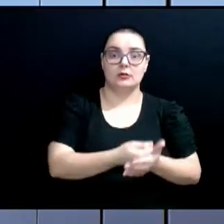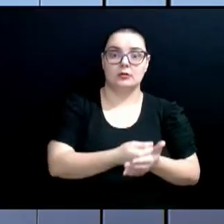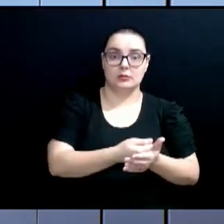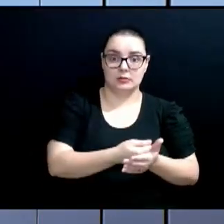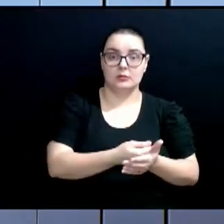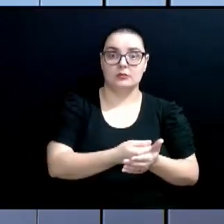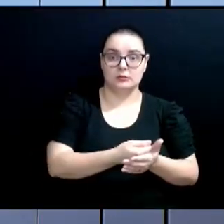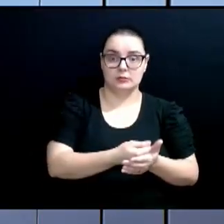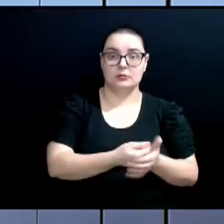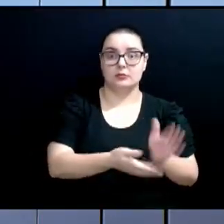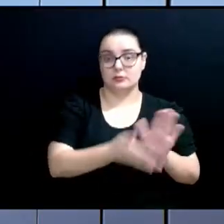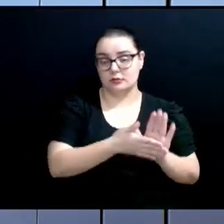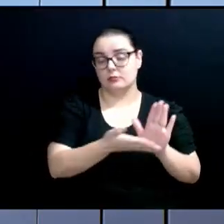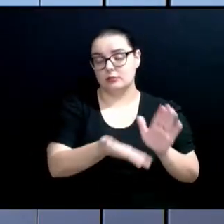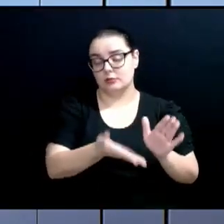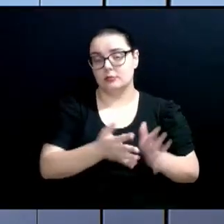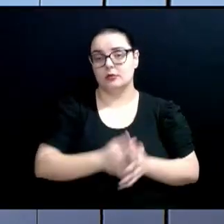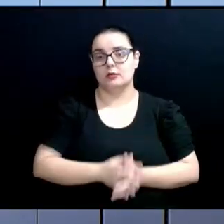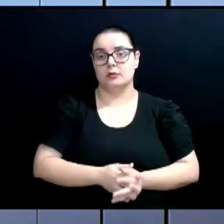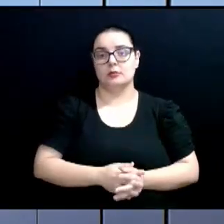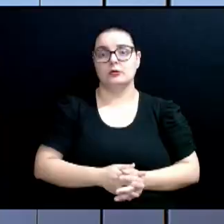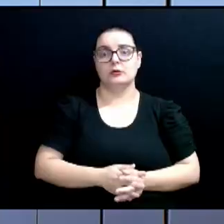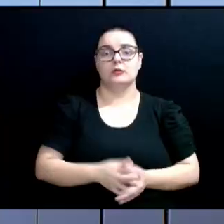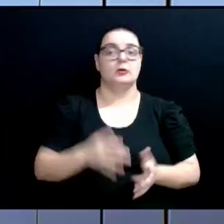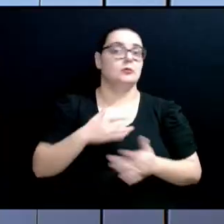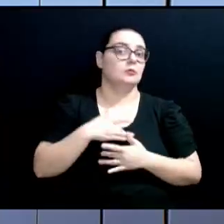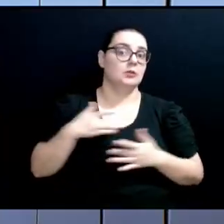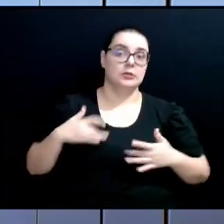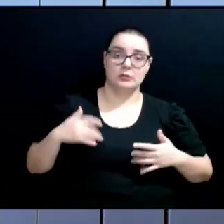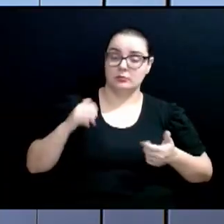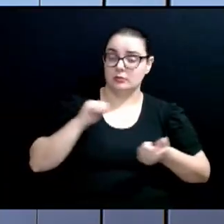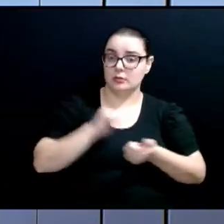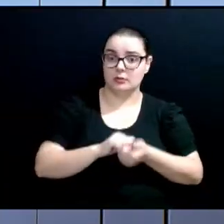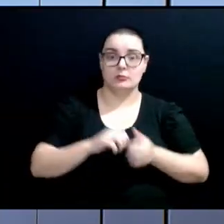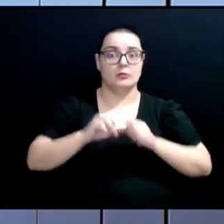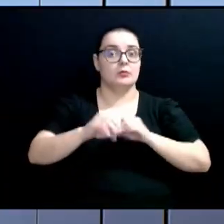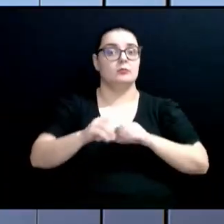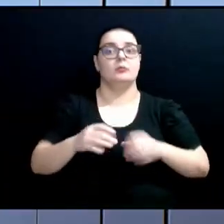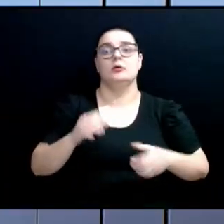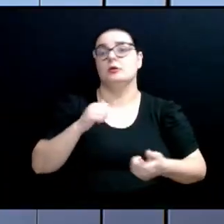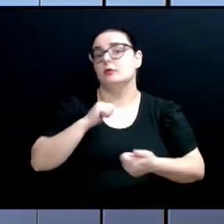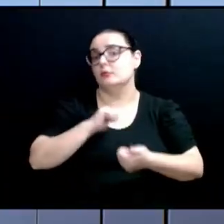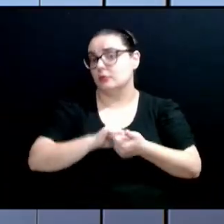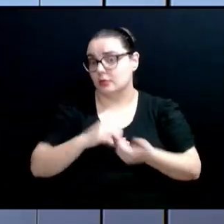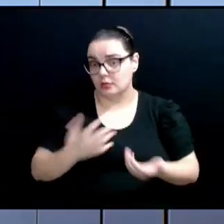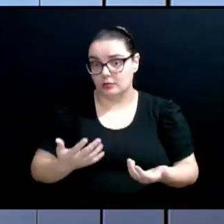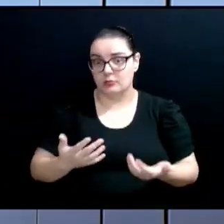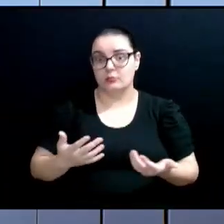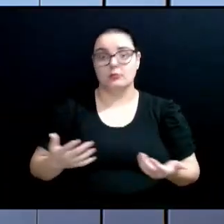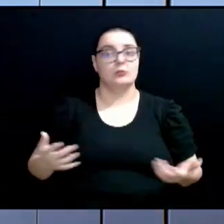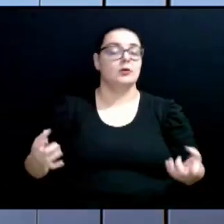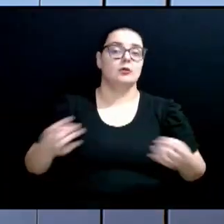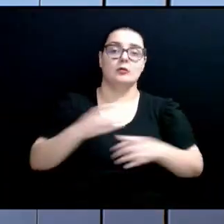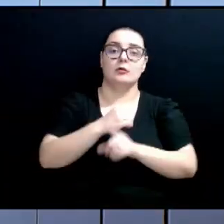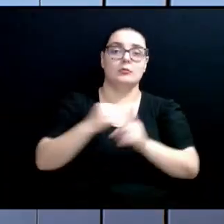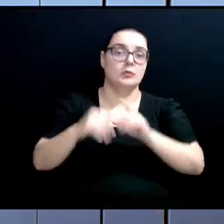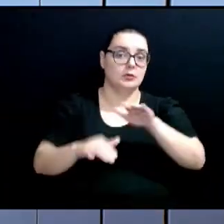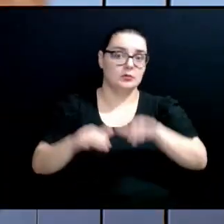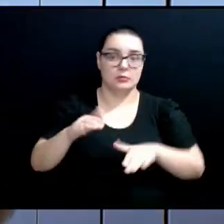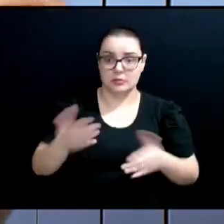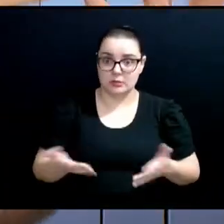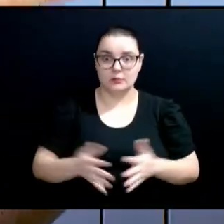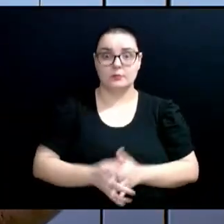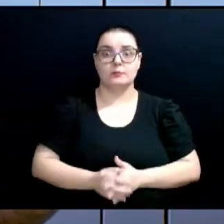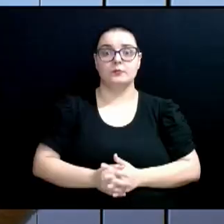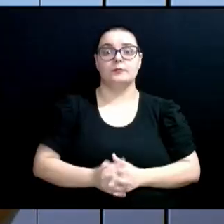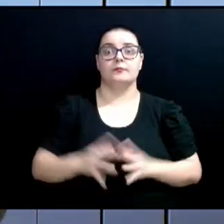propõe, a uma saúde de qualidade, a uma educação de qualidade, a um combate à desigualdade social, né? A todos esses elementos que